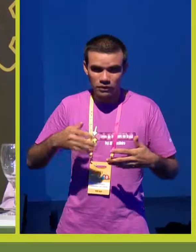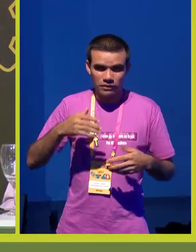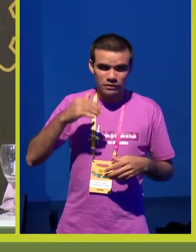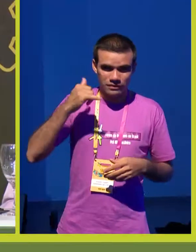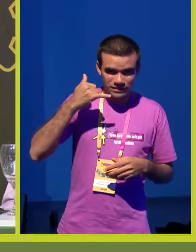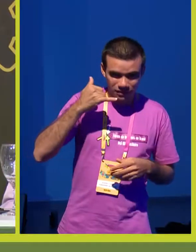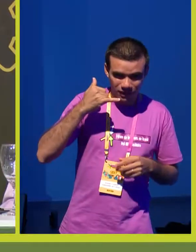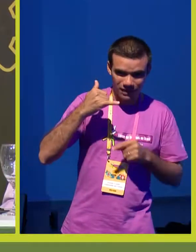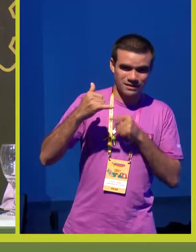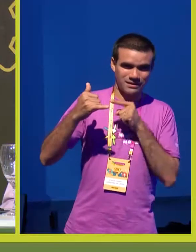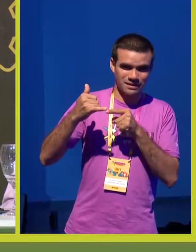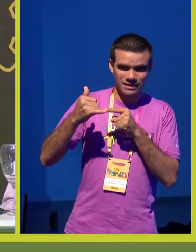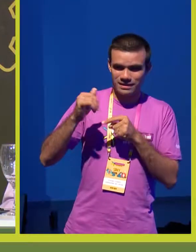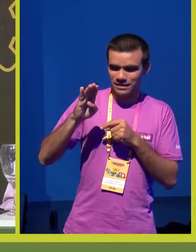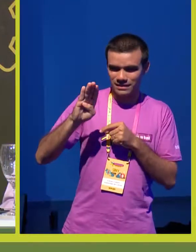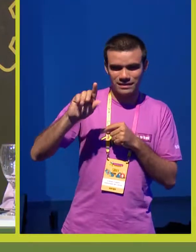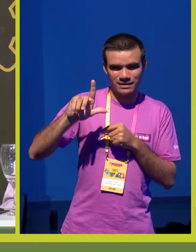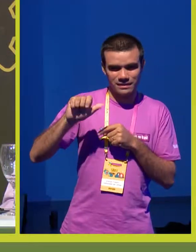deixou de usar o BlackBerry,